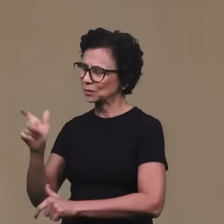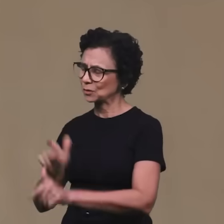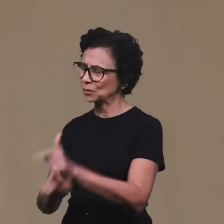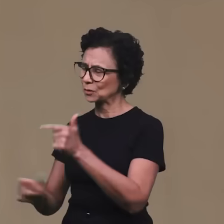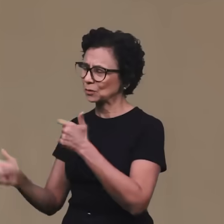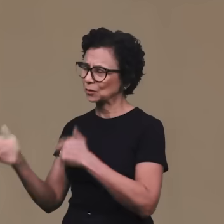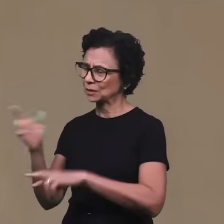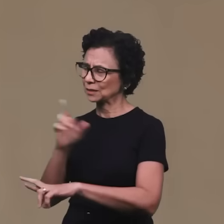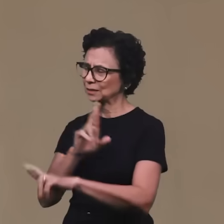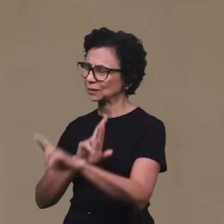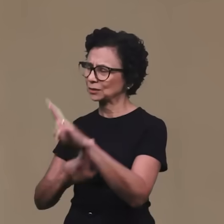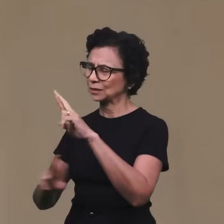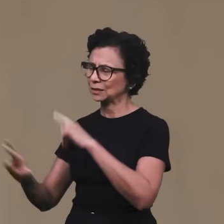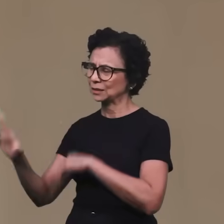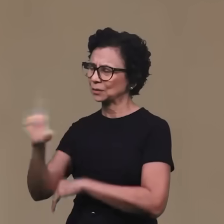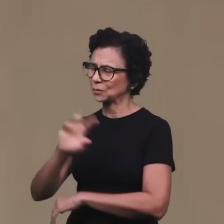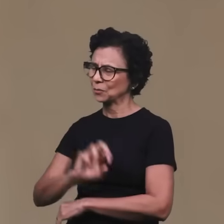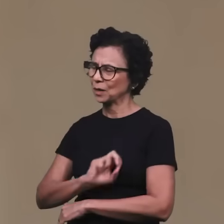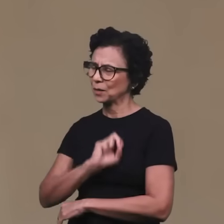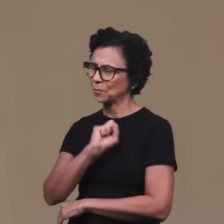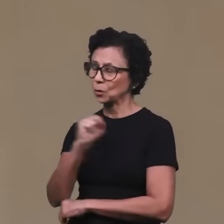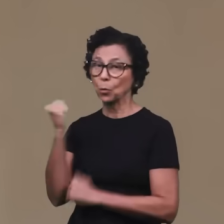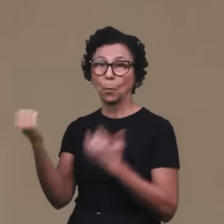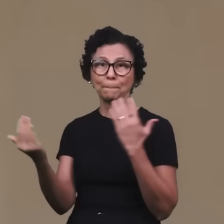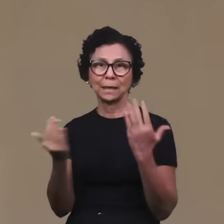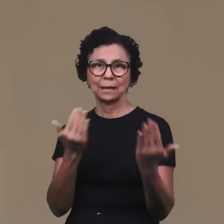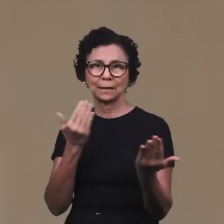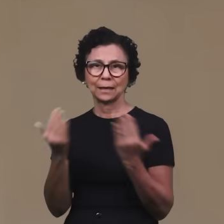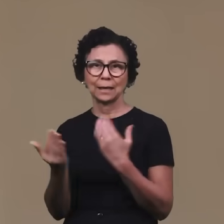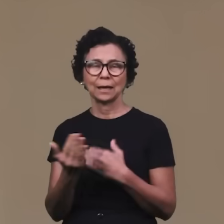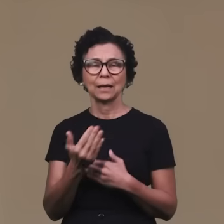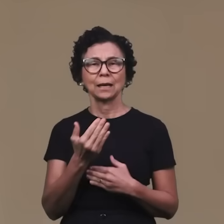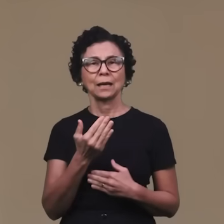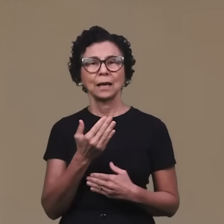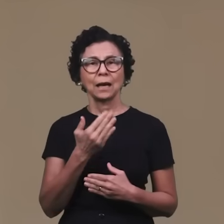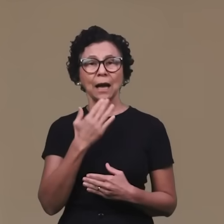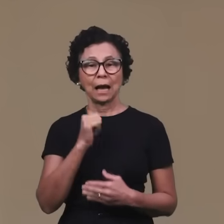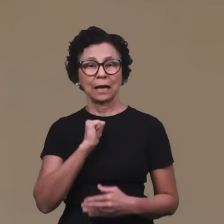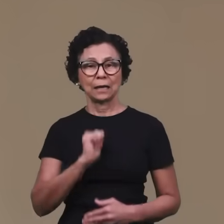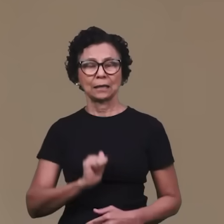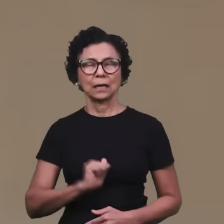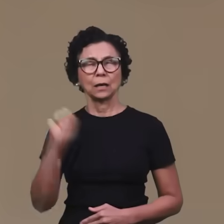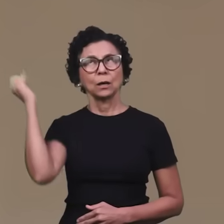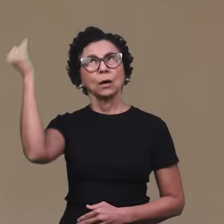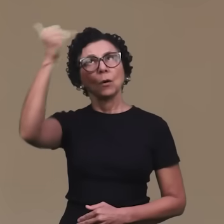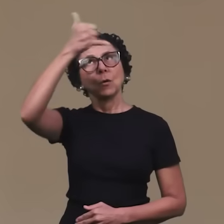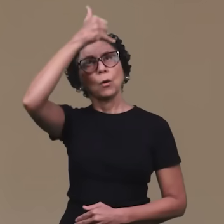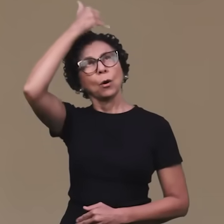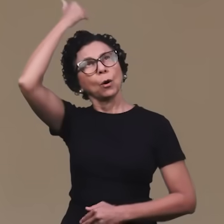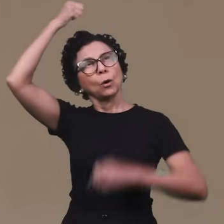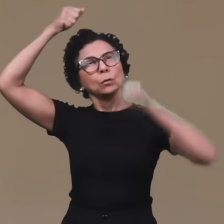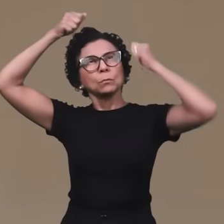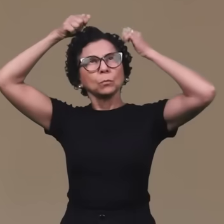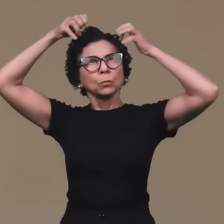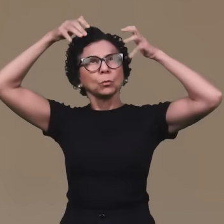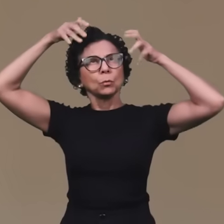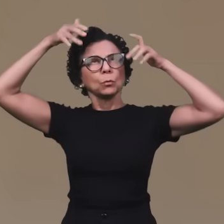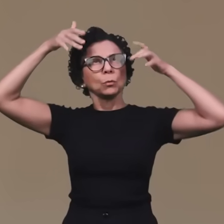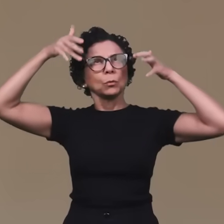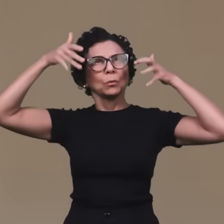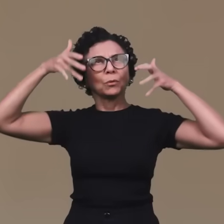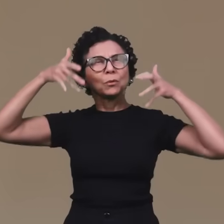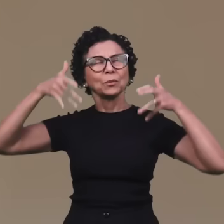como óleo precioso sobre a cabeça de Arão. É